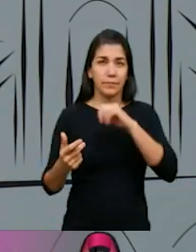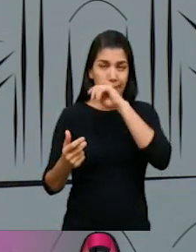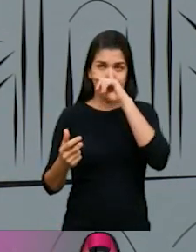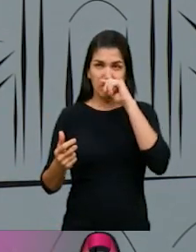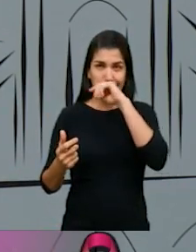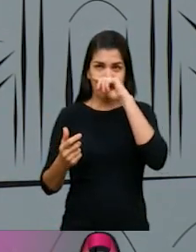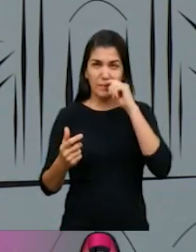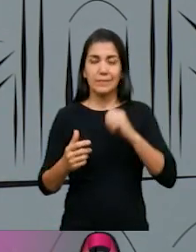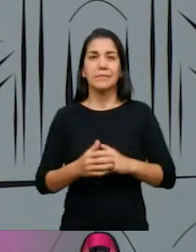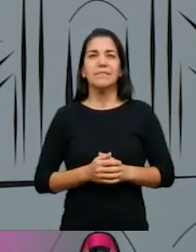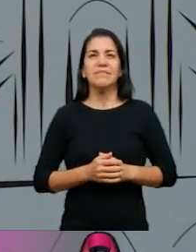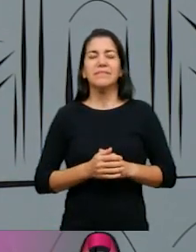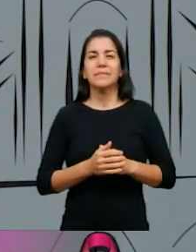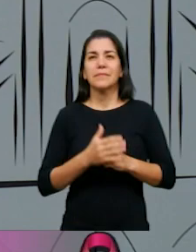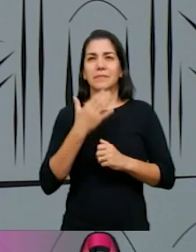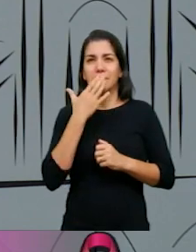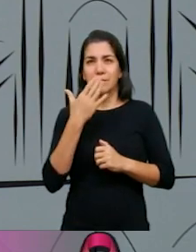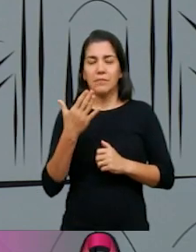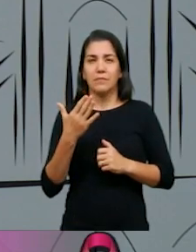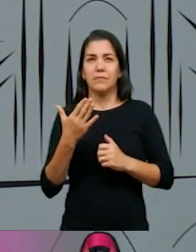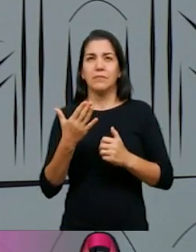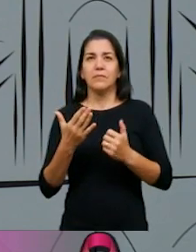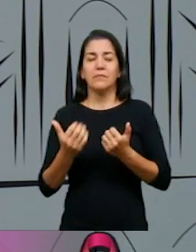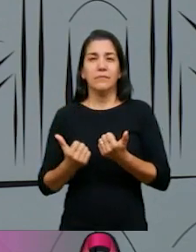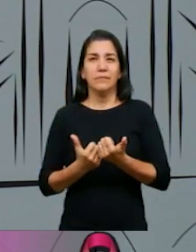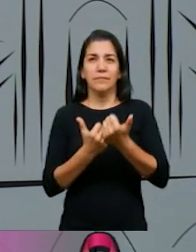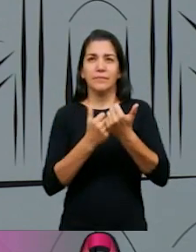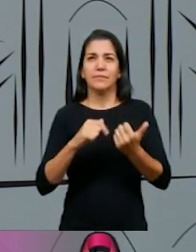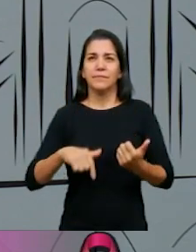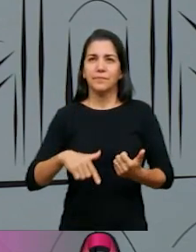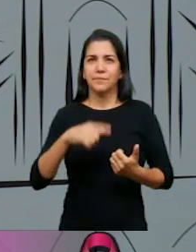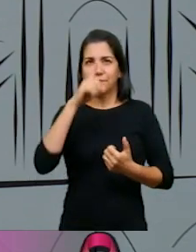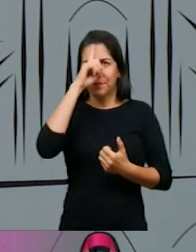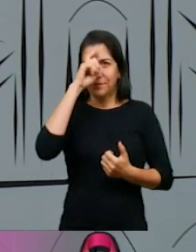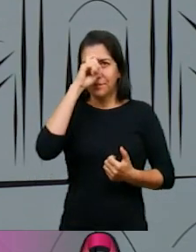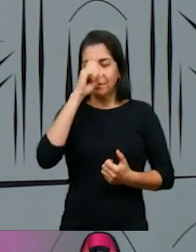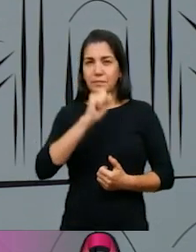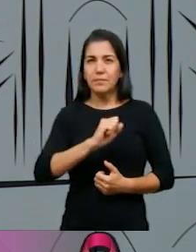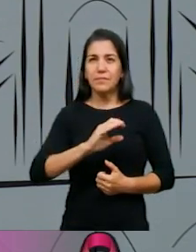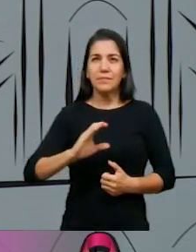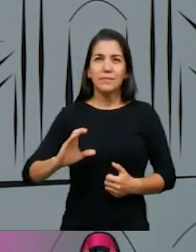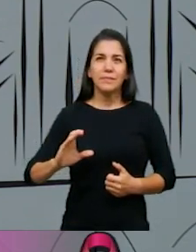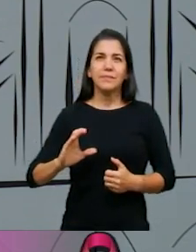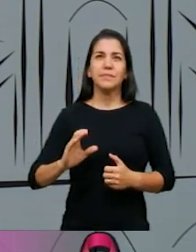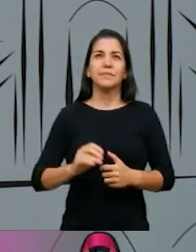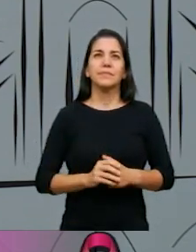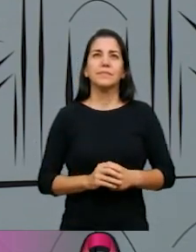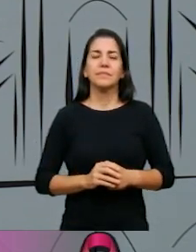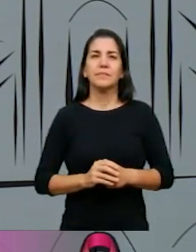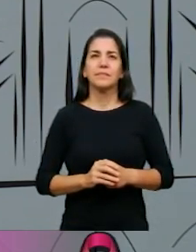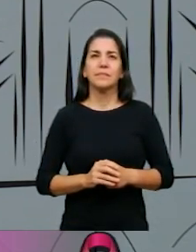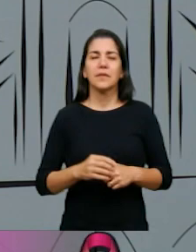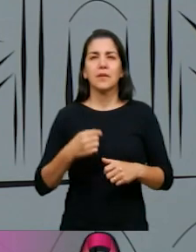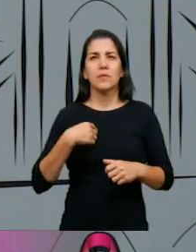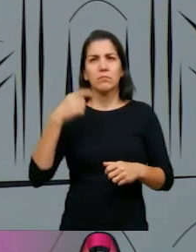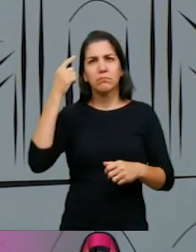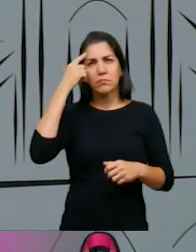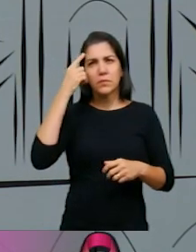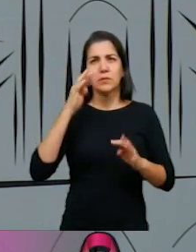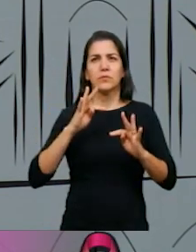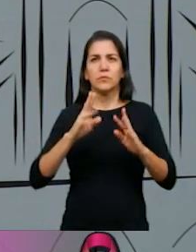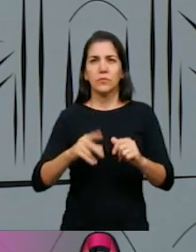para pedir esse apoio para a nossa Santa Casa, uma questão precária. Eu acho que todos os colegas que estão